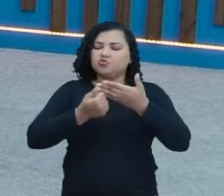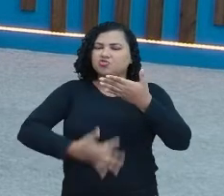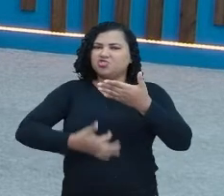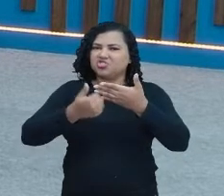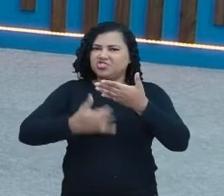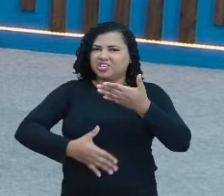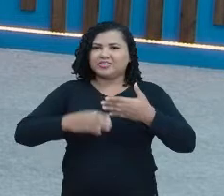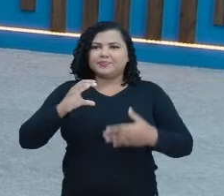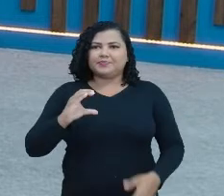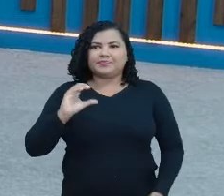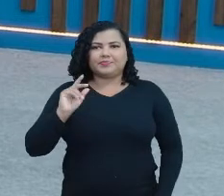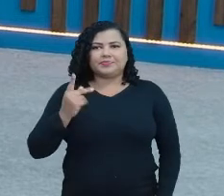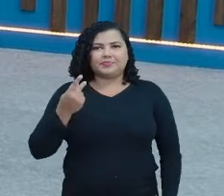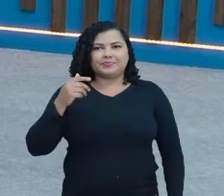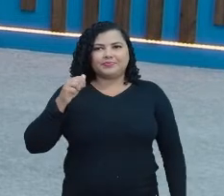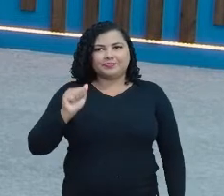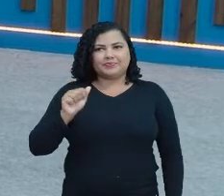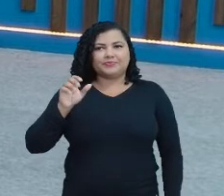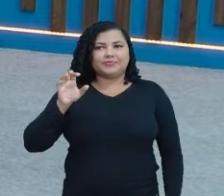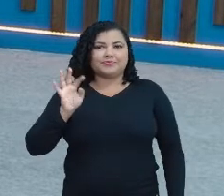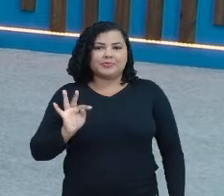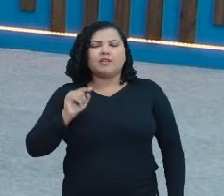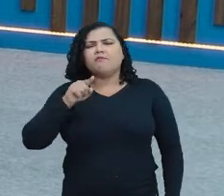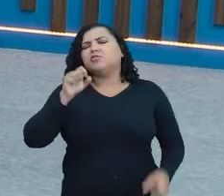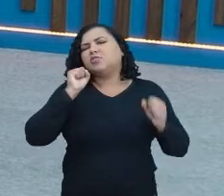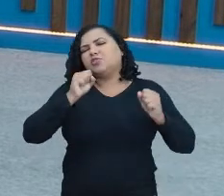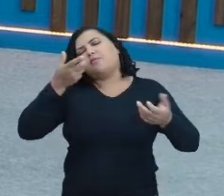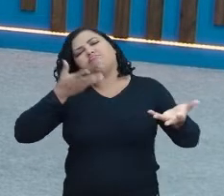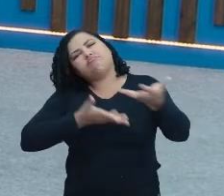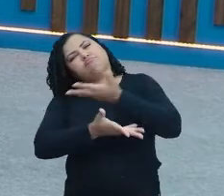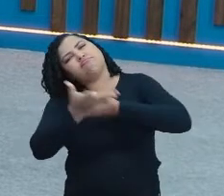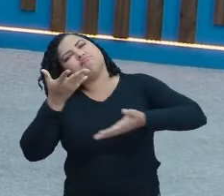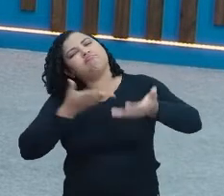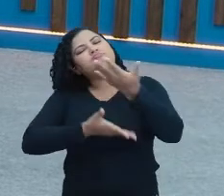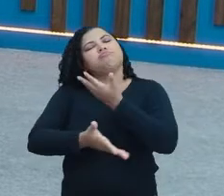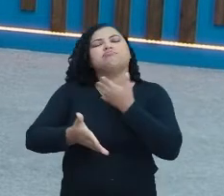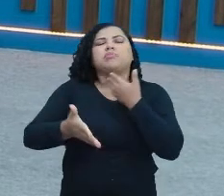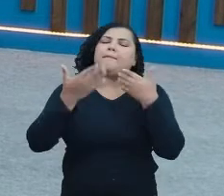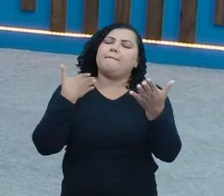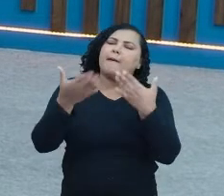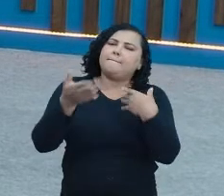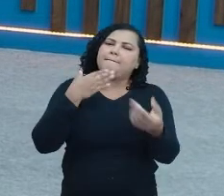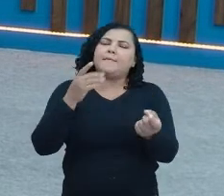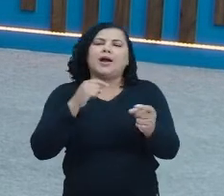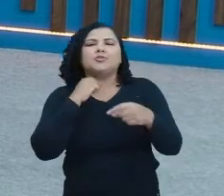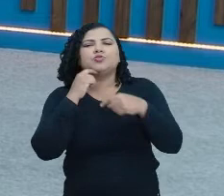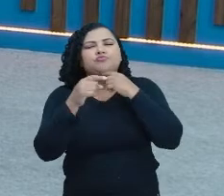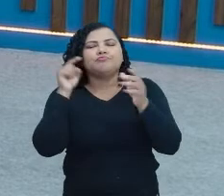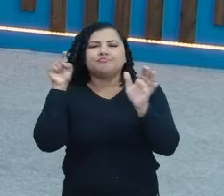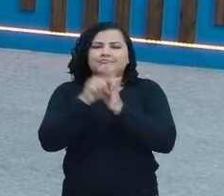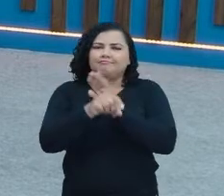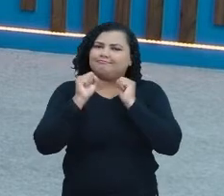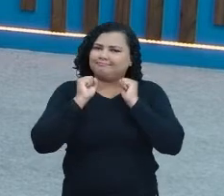quê? Interativo, e lá vocês podem tirar suas dúvidas, fazer comentários, sugestões, tá certo?